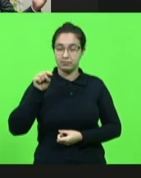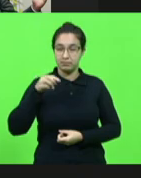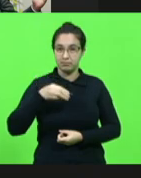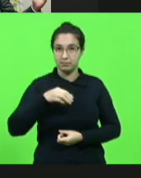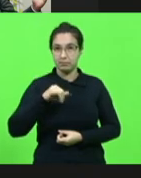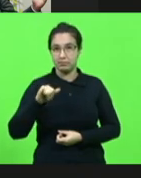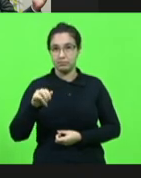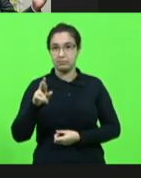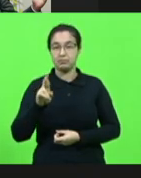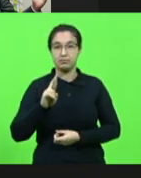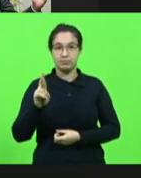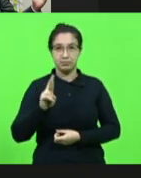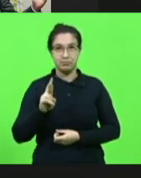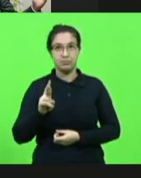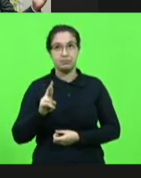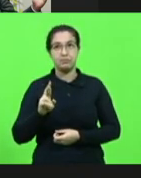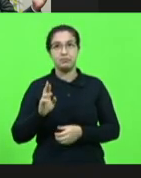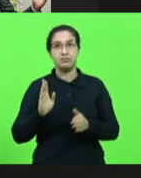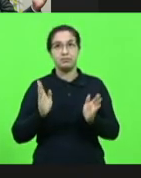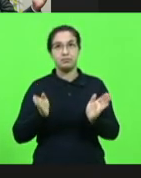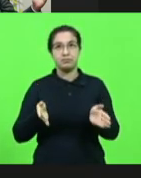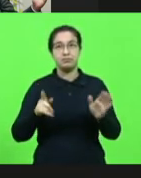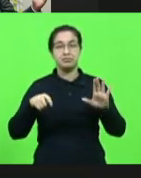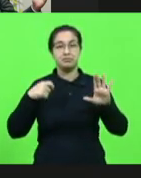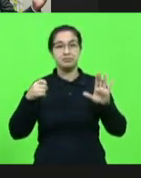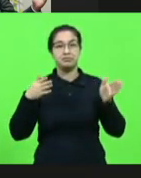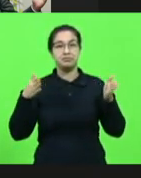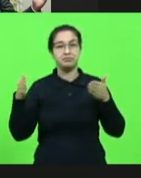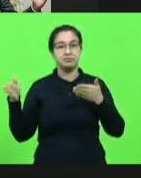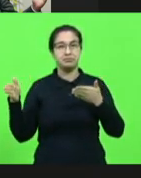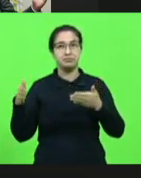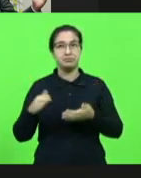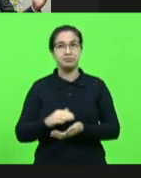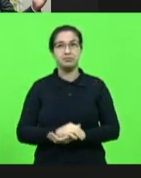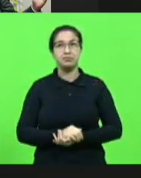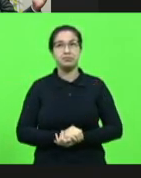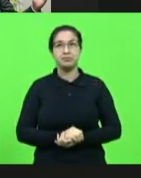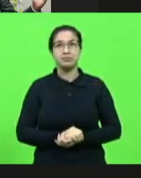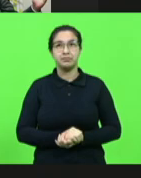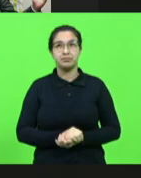essa sinalização, a gente está muito feliz. Tem o vídeo de como estava a barra, ó.